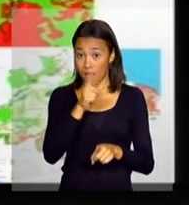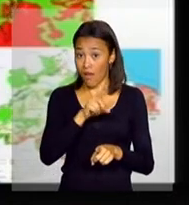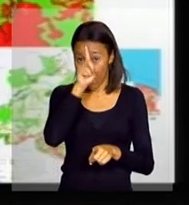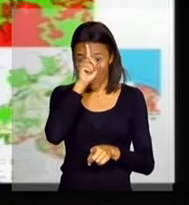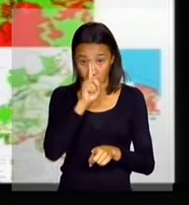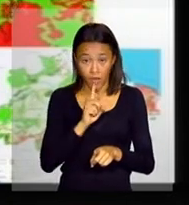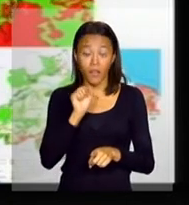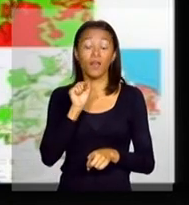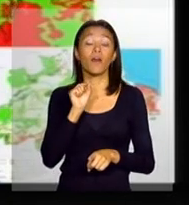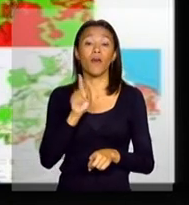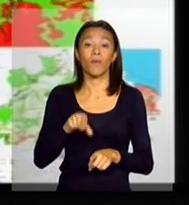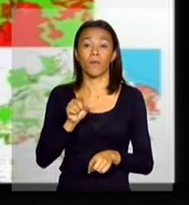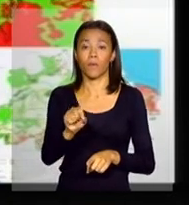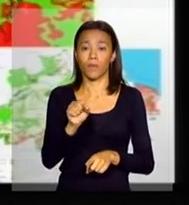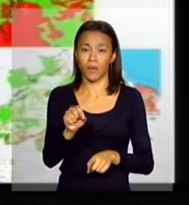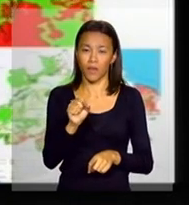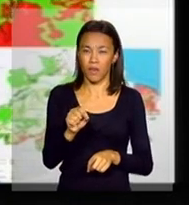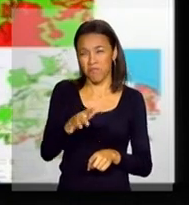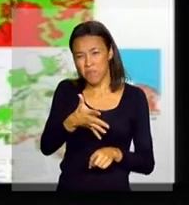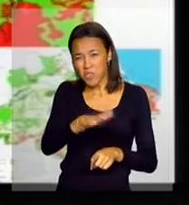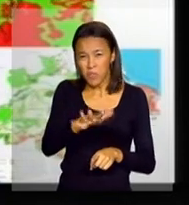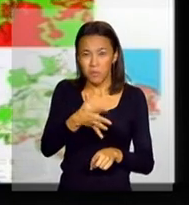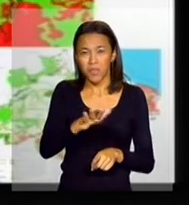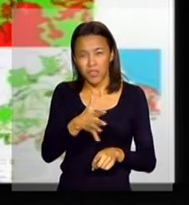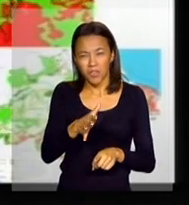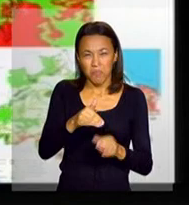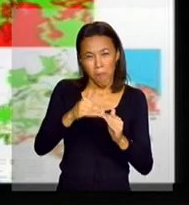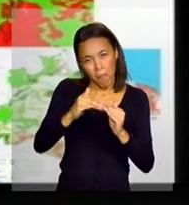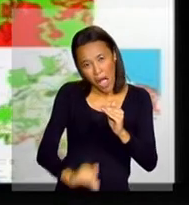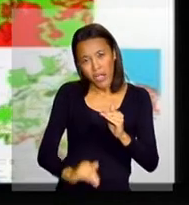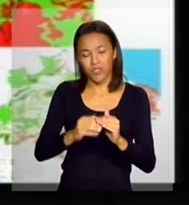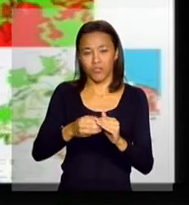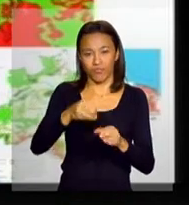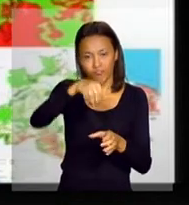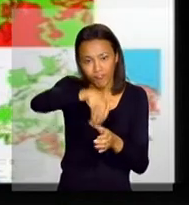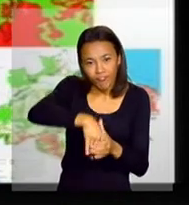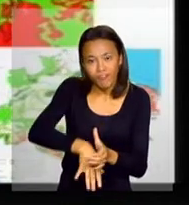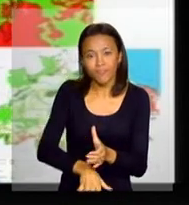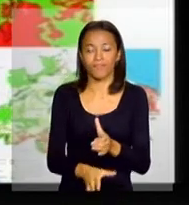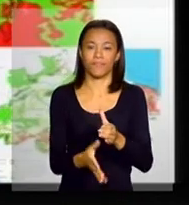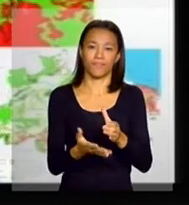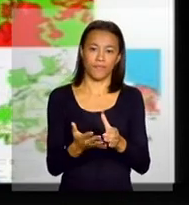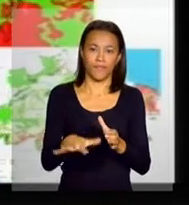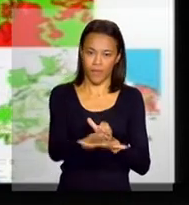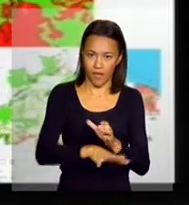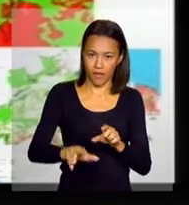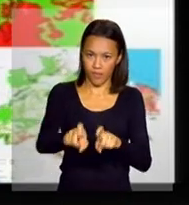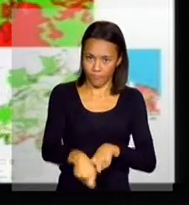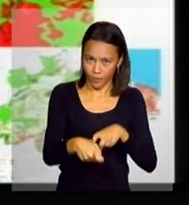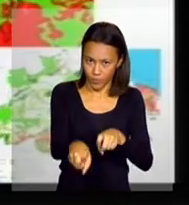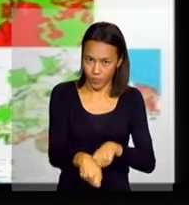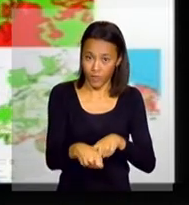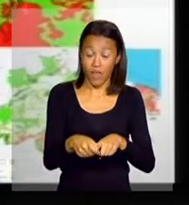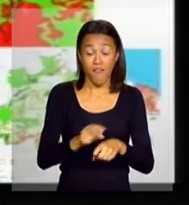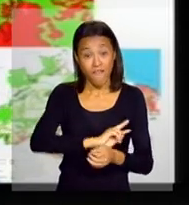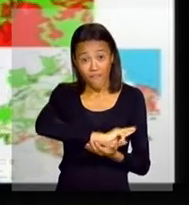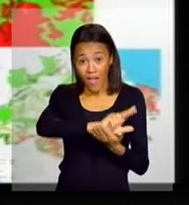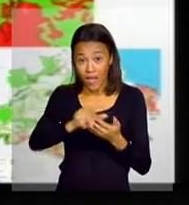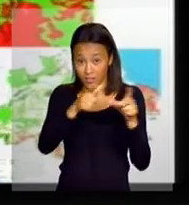com médio potencial, de médio para baixo potencial em agricultura. Várias dessas